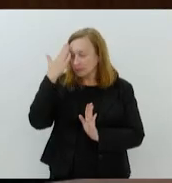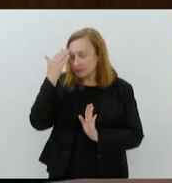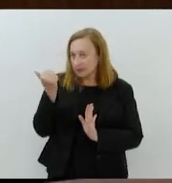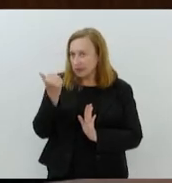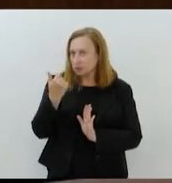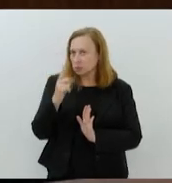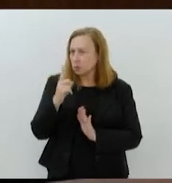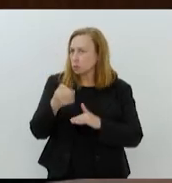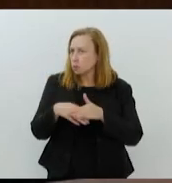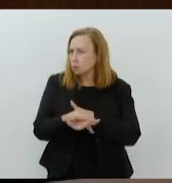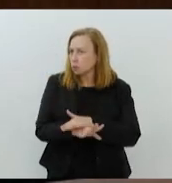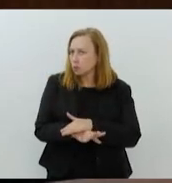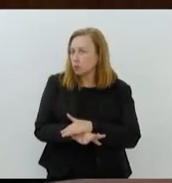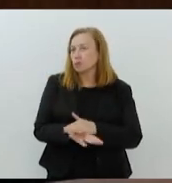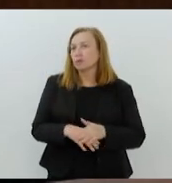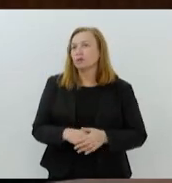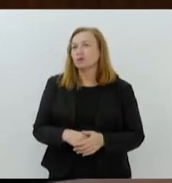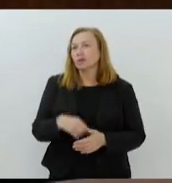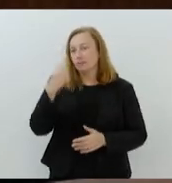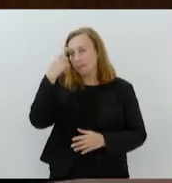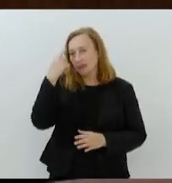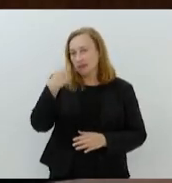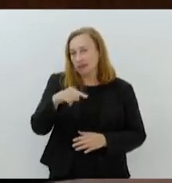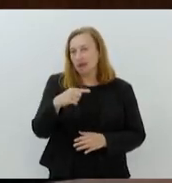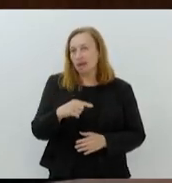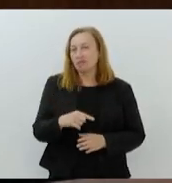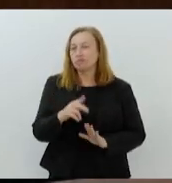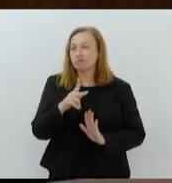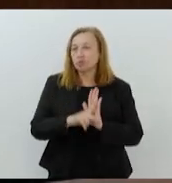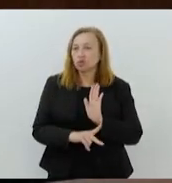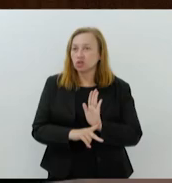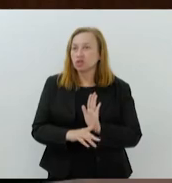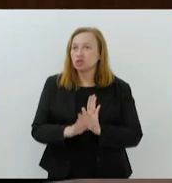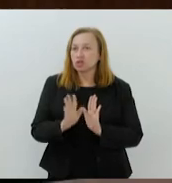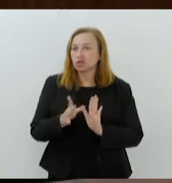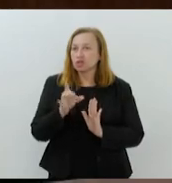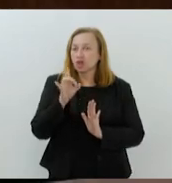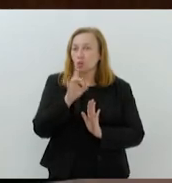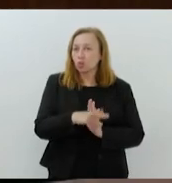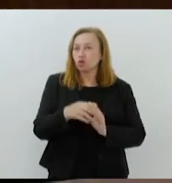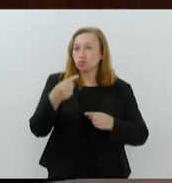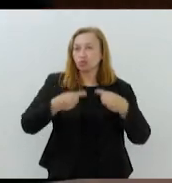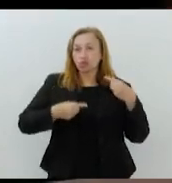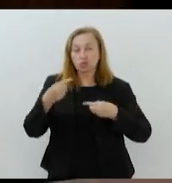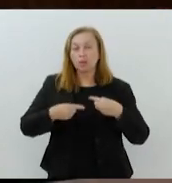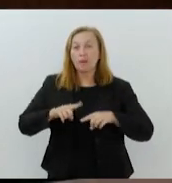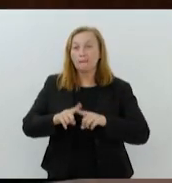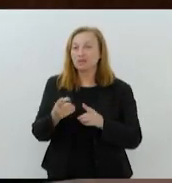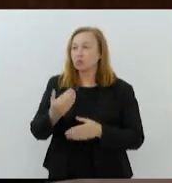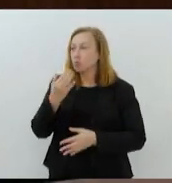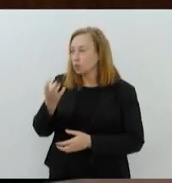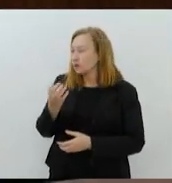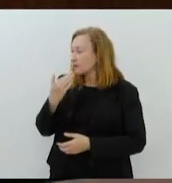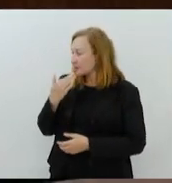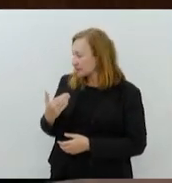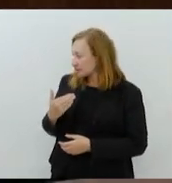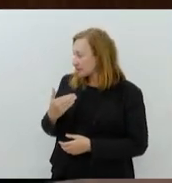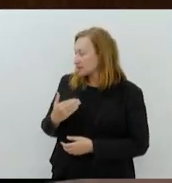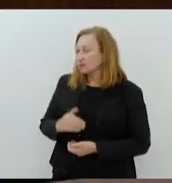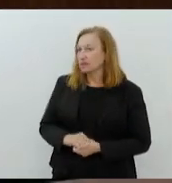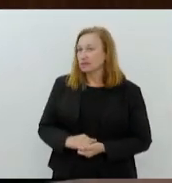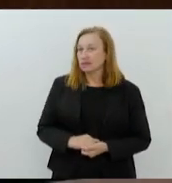não emendar projetos que já estão na última discussão, mas eu queria pedir que